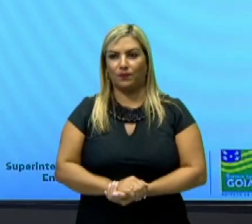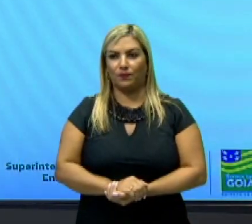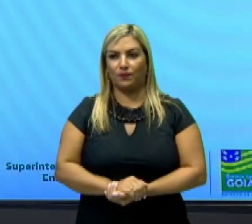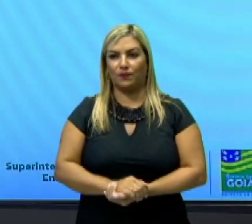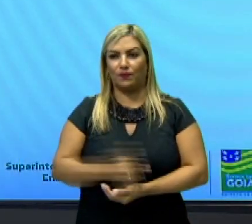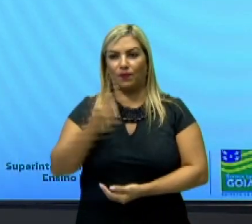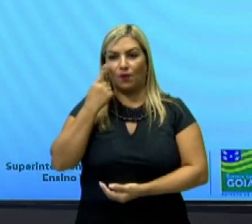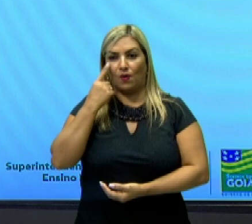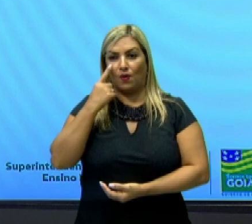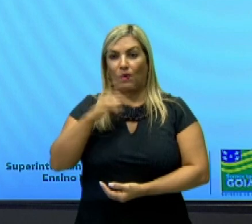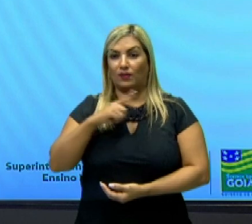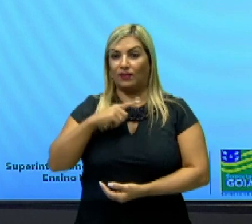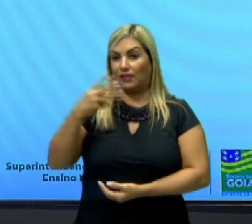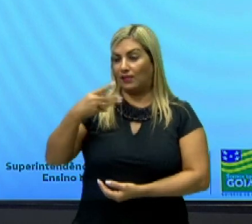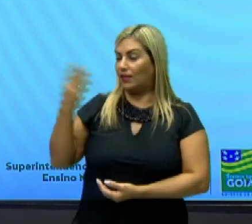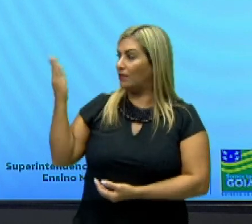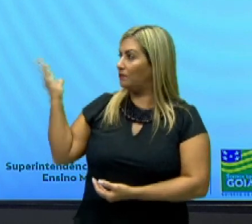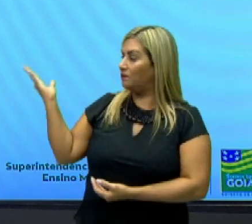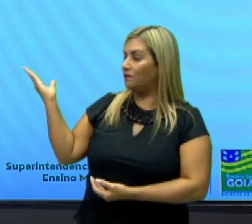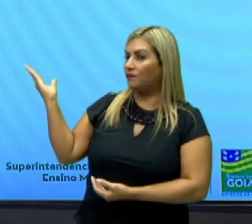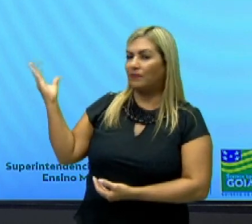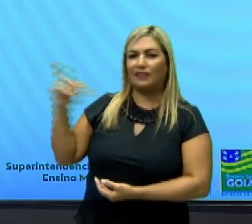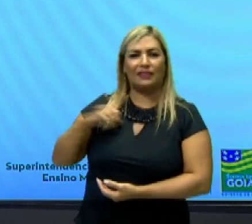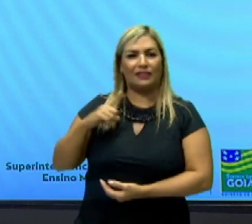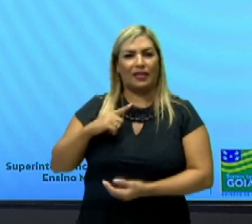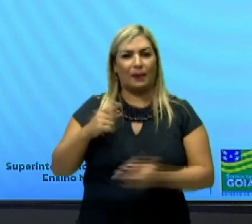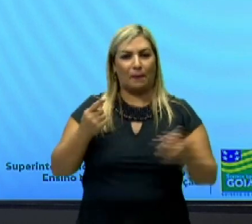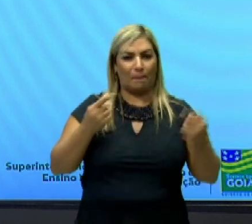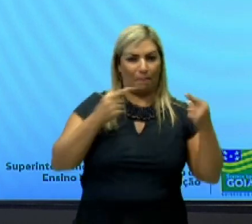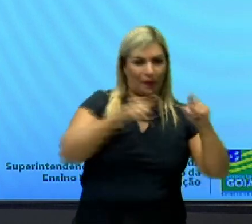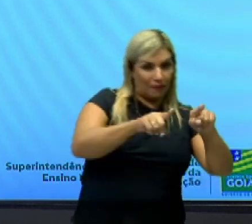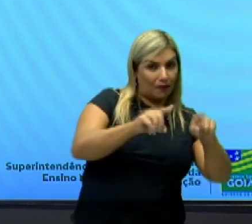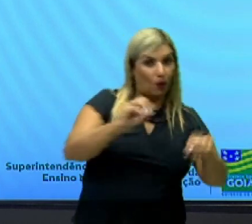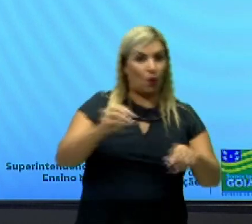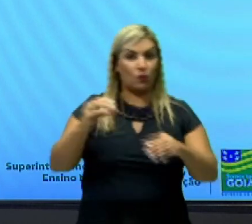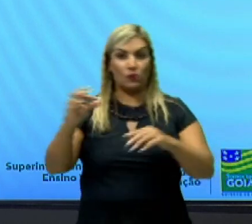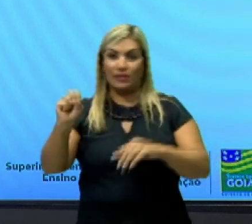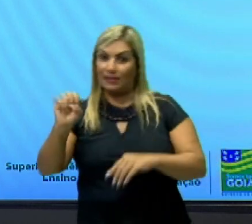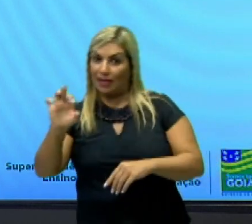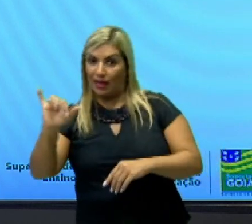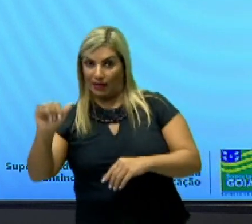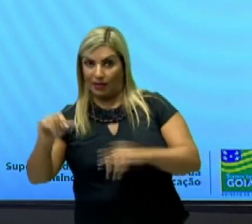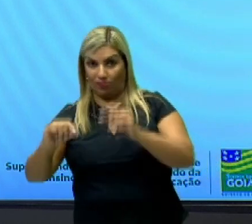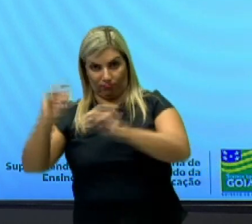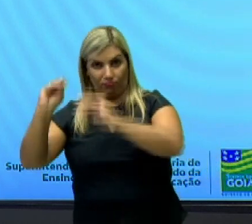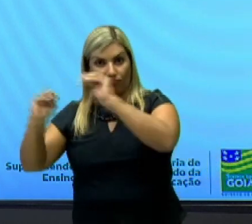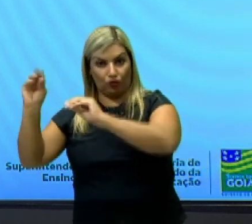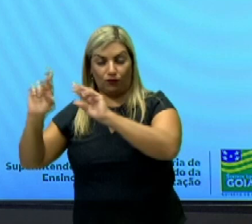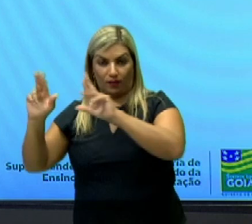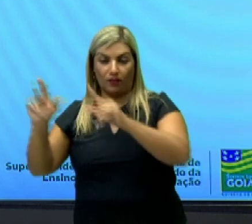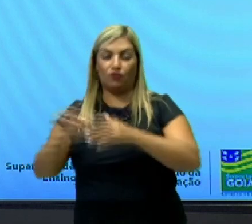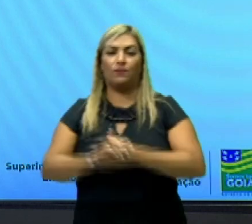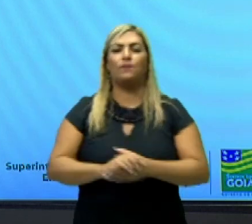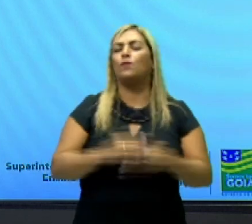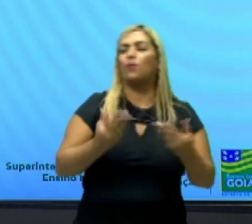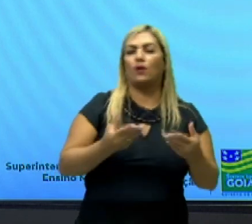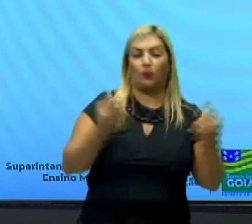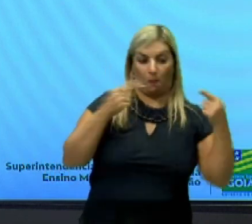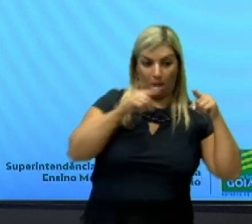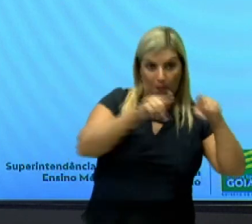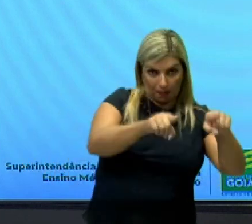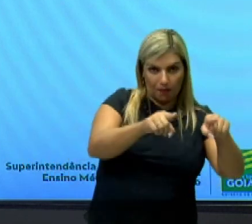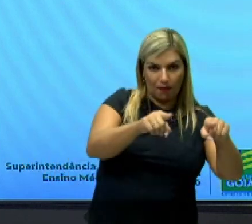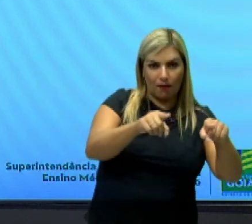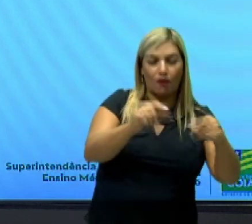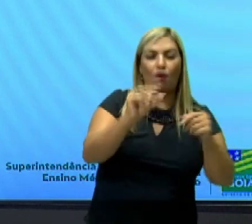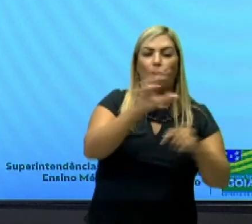Aqui, olha, o que eu tenho aqui? Série ou paralelo? Paralelo. Quando eu tenho paralelo, o que eu faço? Eu pego o